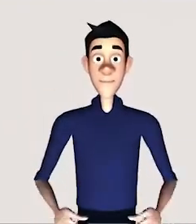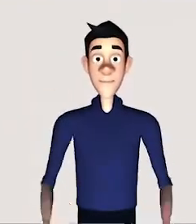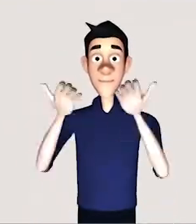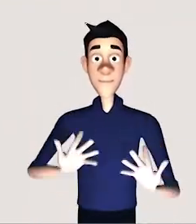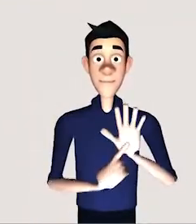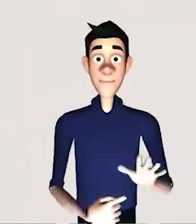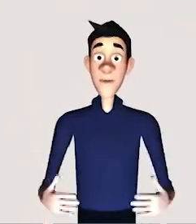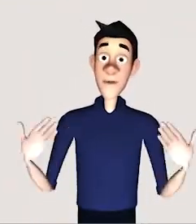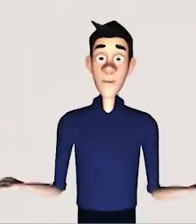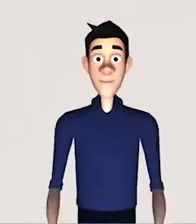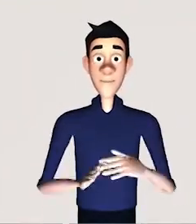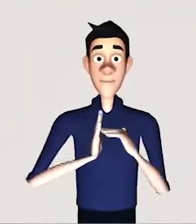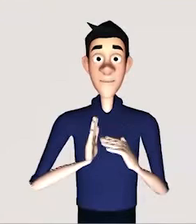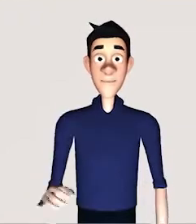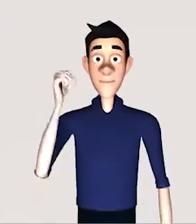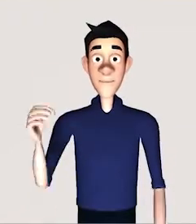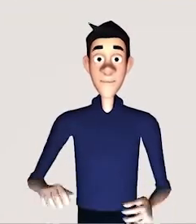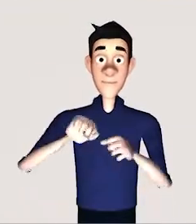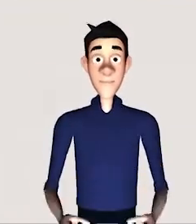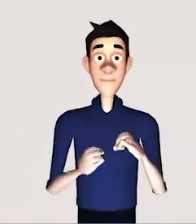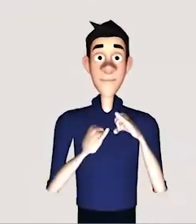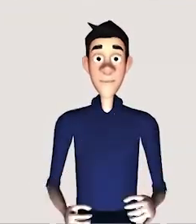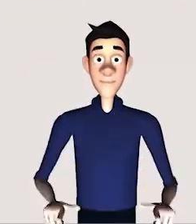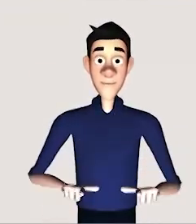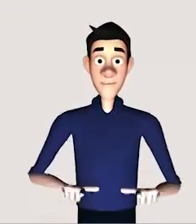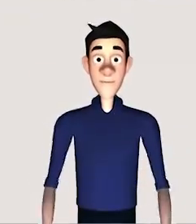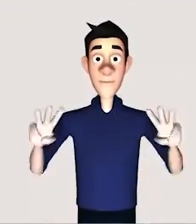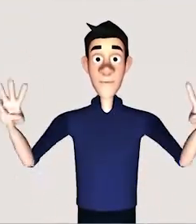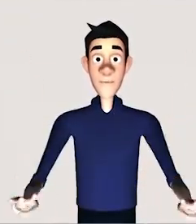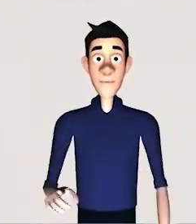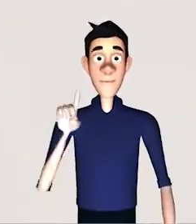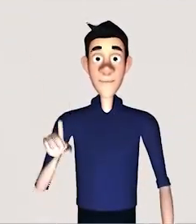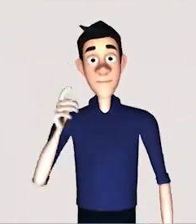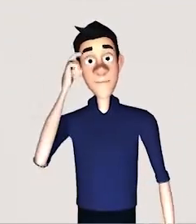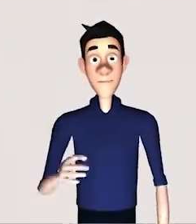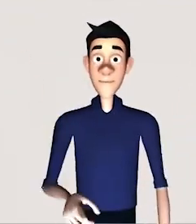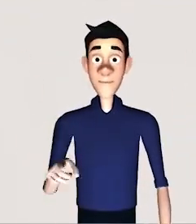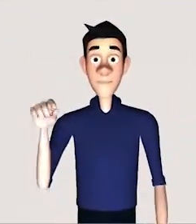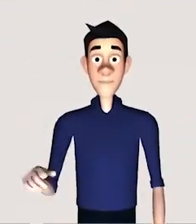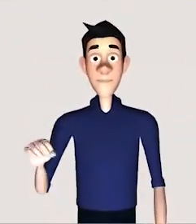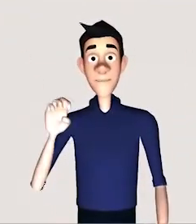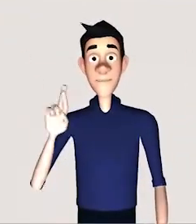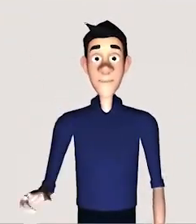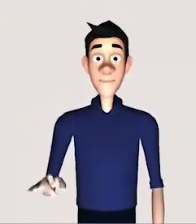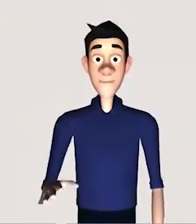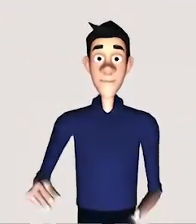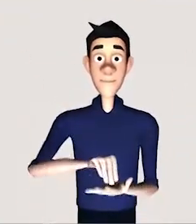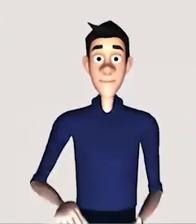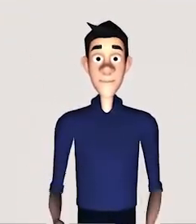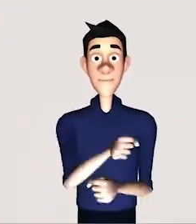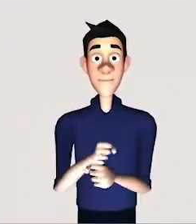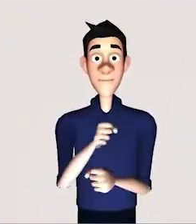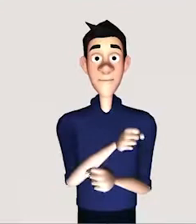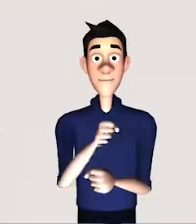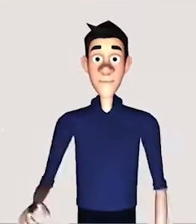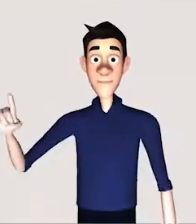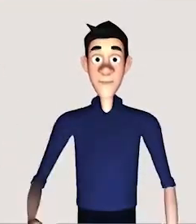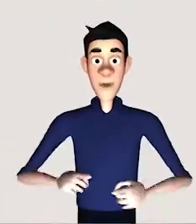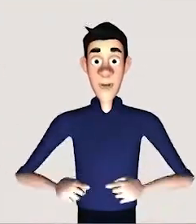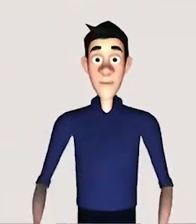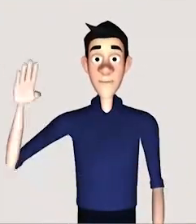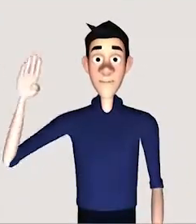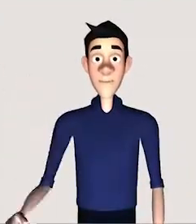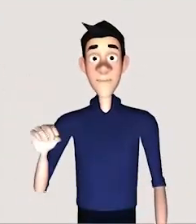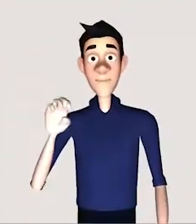visitante. E aí, se você não tem esse relacionamento com o visitante, se a instituição não tem esse relacionamento, ela não completa